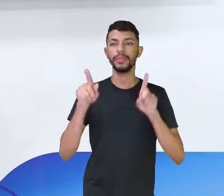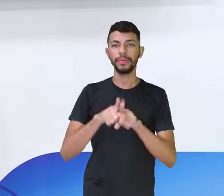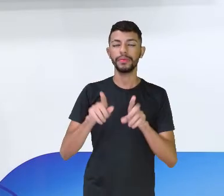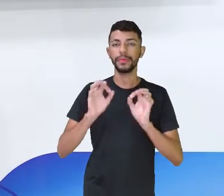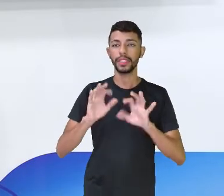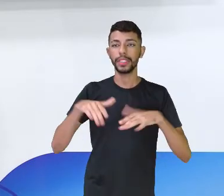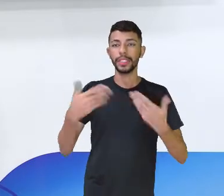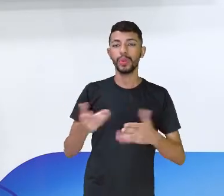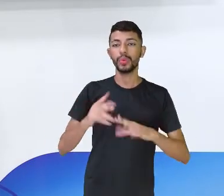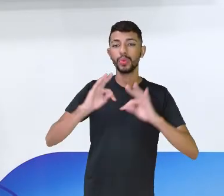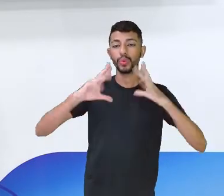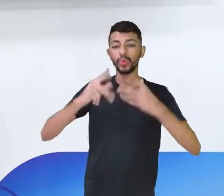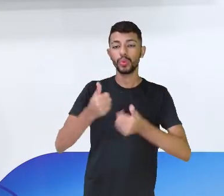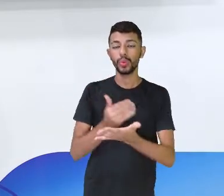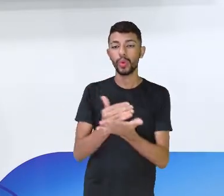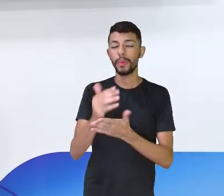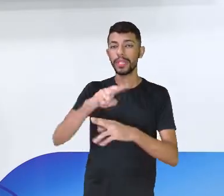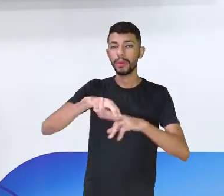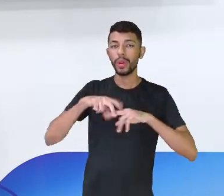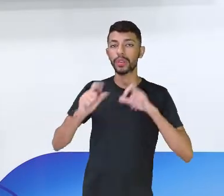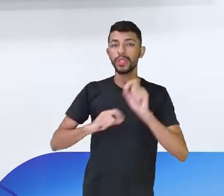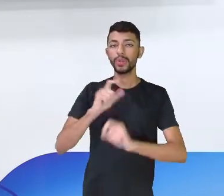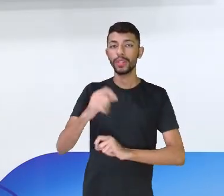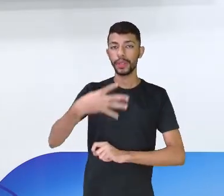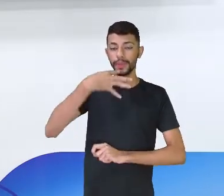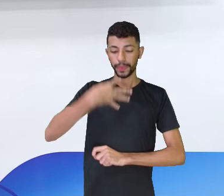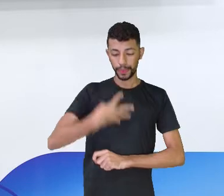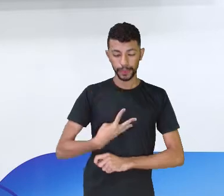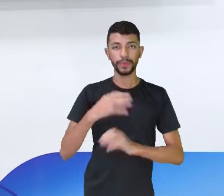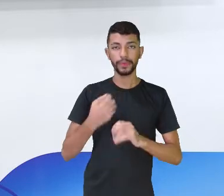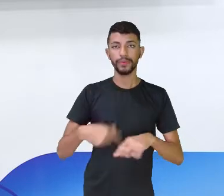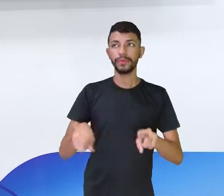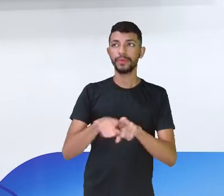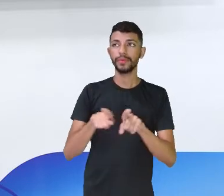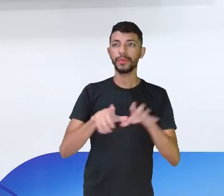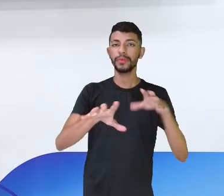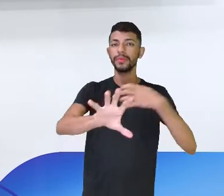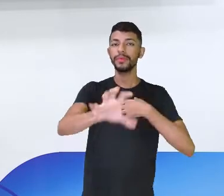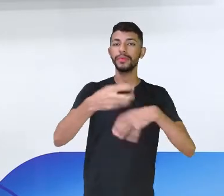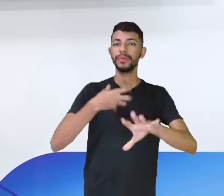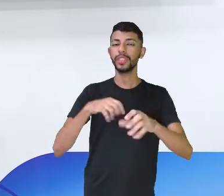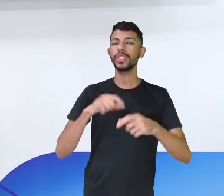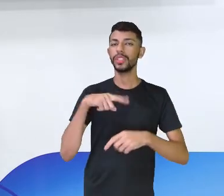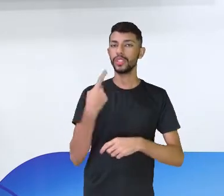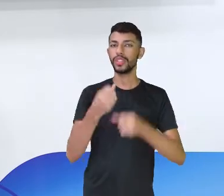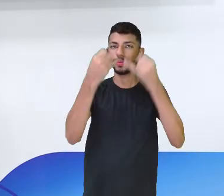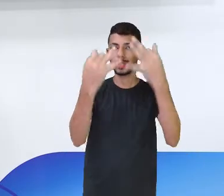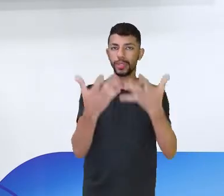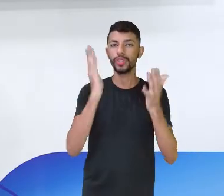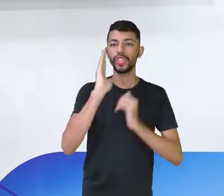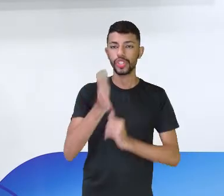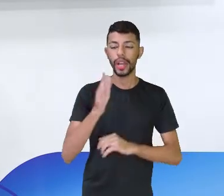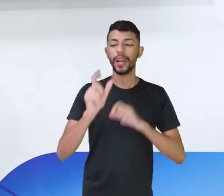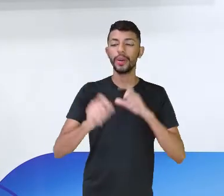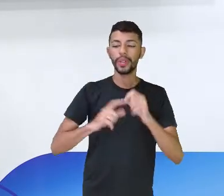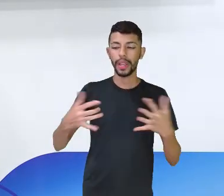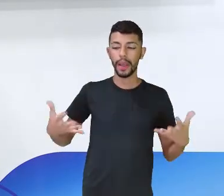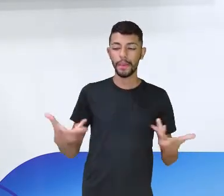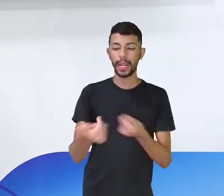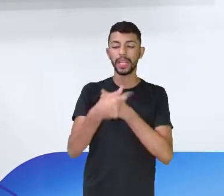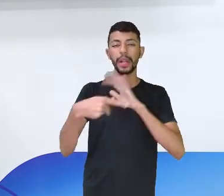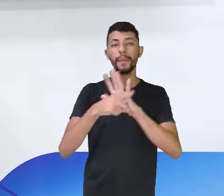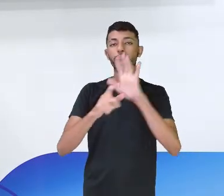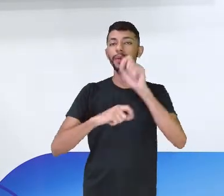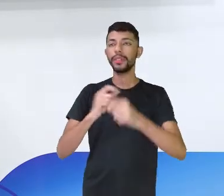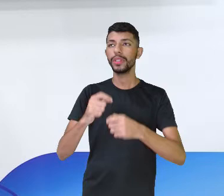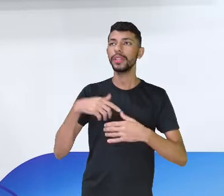tudo começa a partir do autoconhecimento. A empatia, que a gente já falou, essa habilidade e que